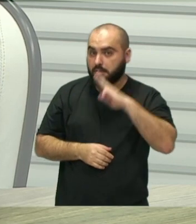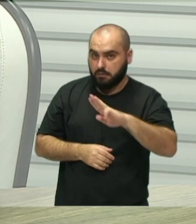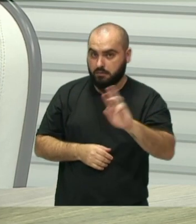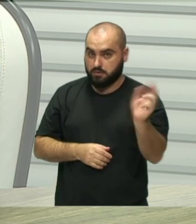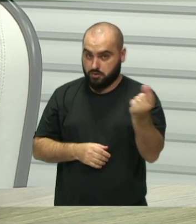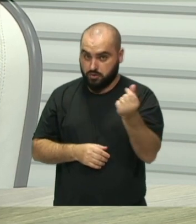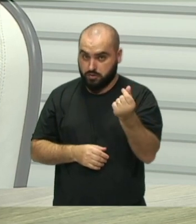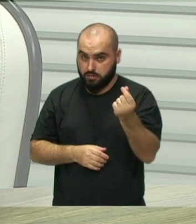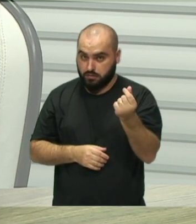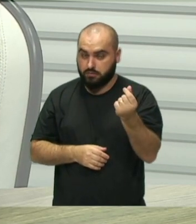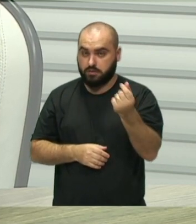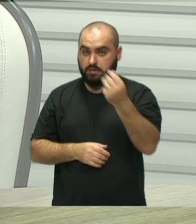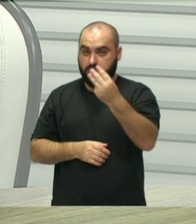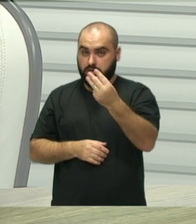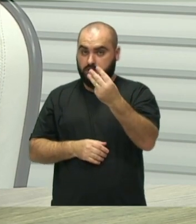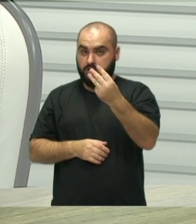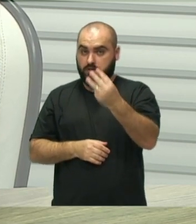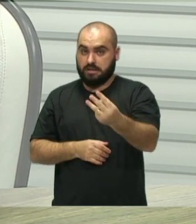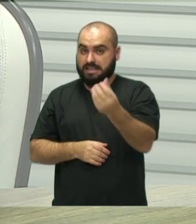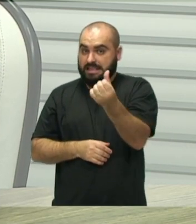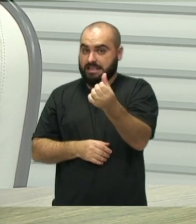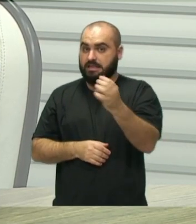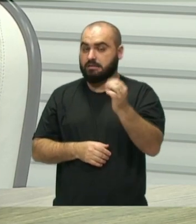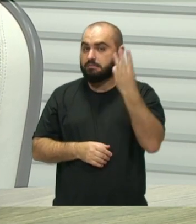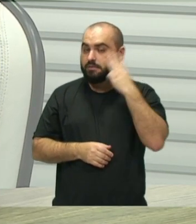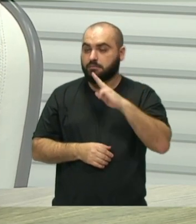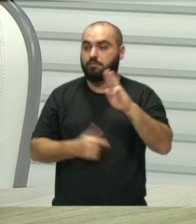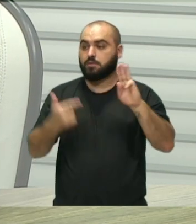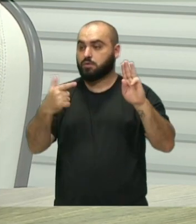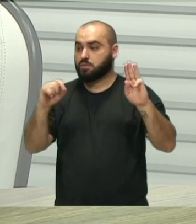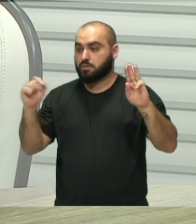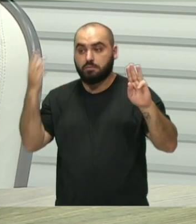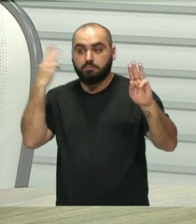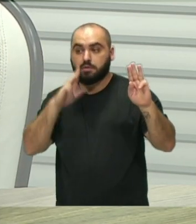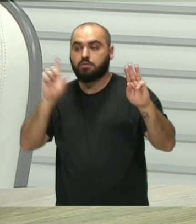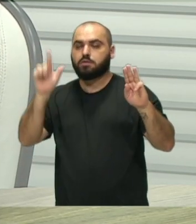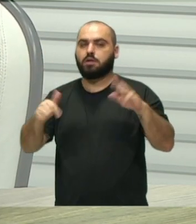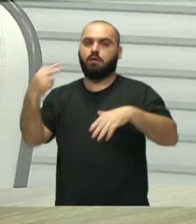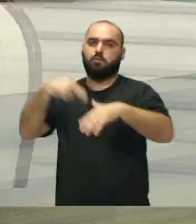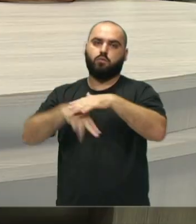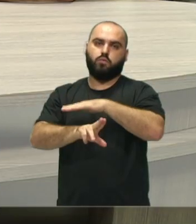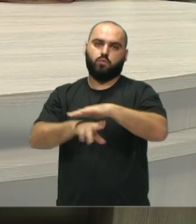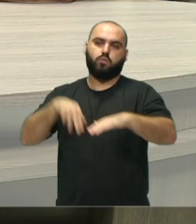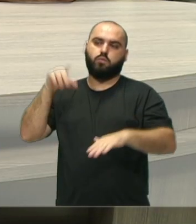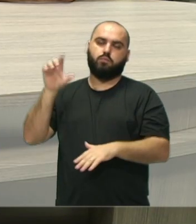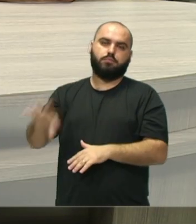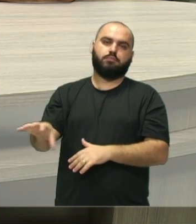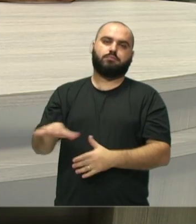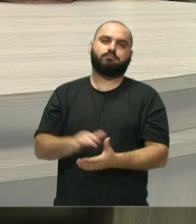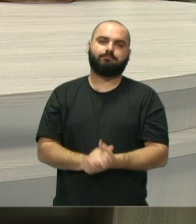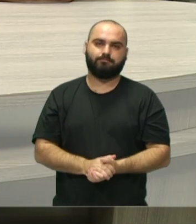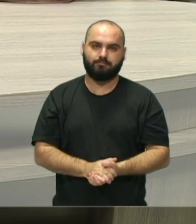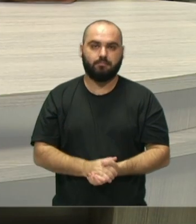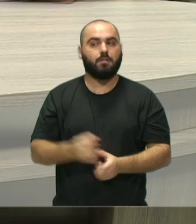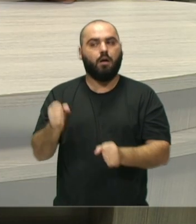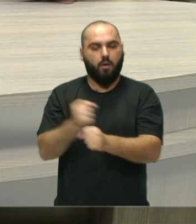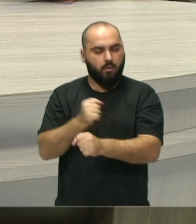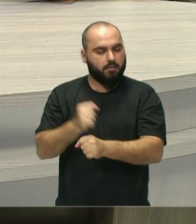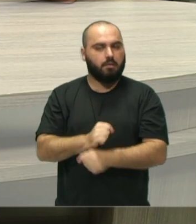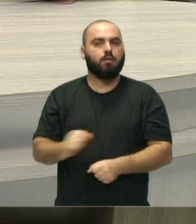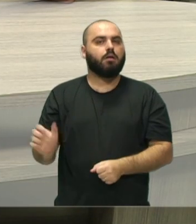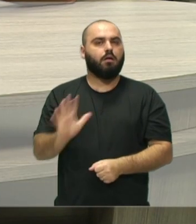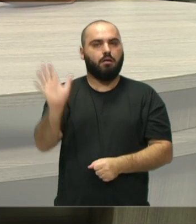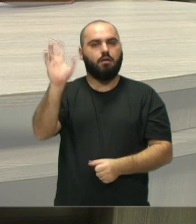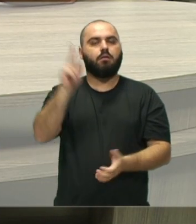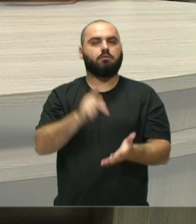entre iniciativa privada e aporte público, 200 milhões são do túnel, né? e é uma obra realmente cara, porque é